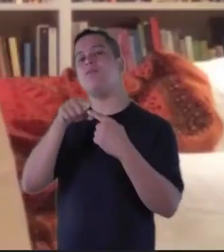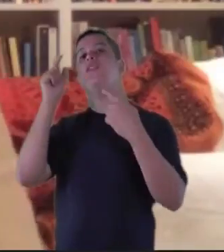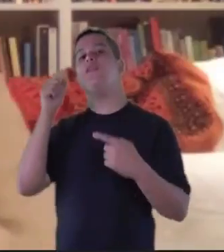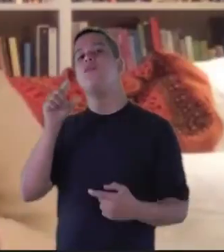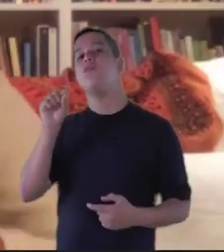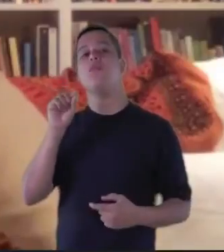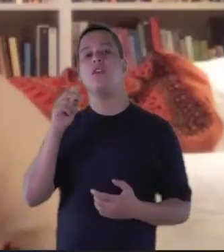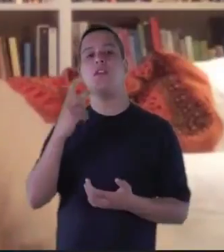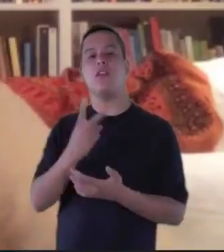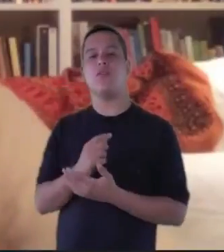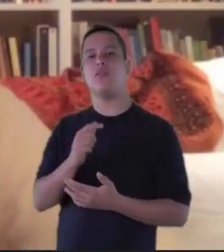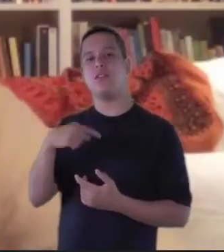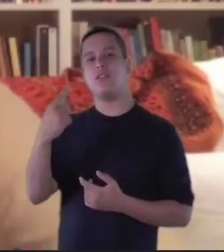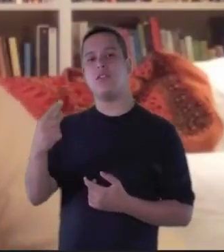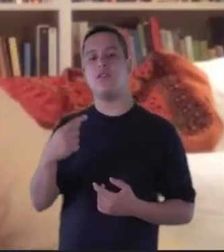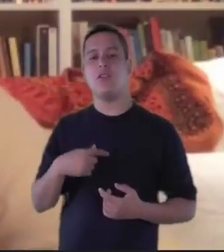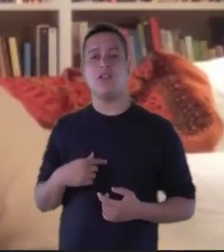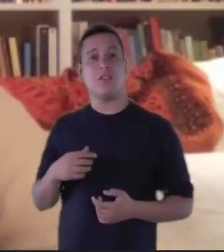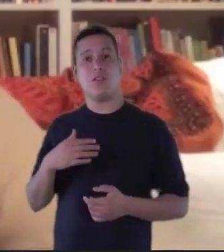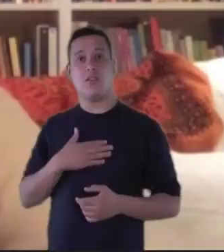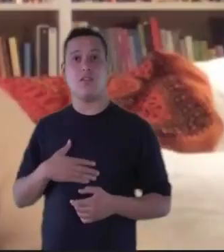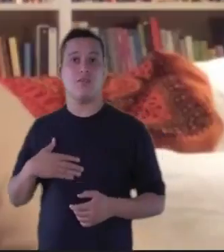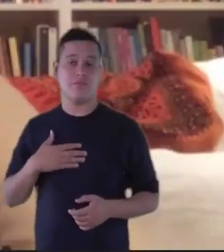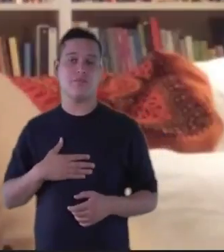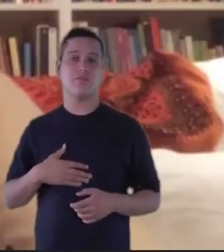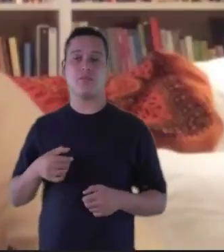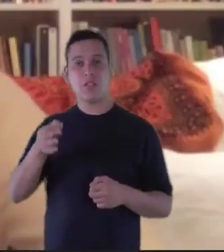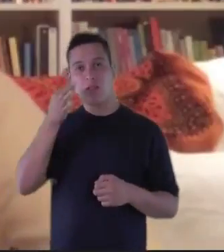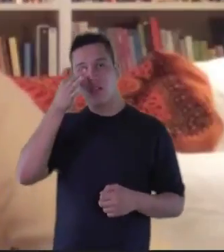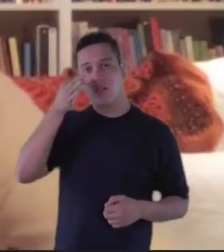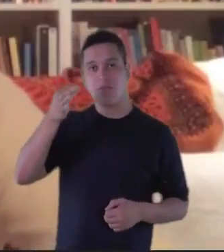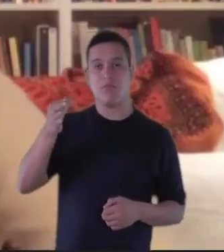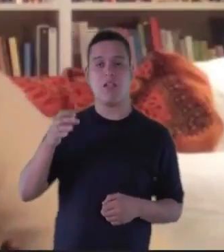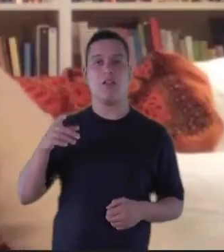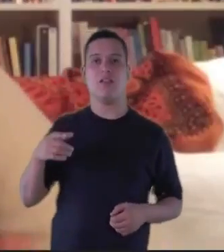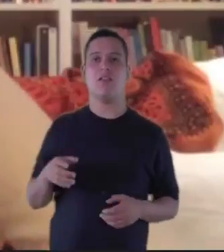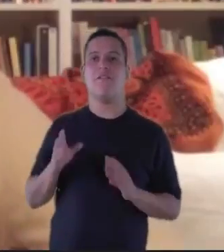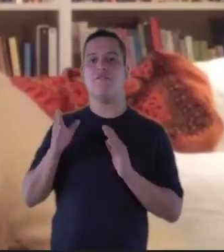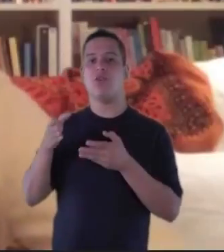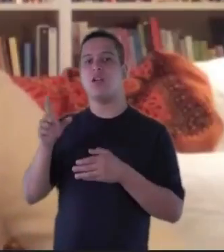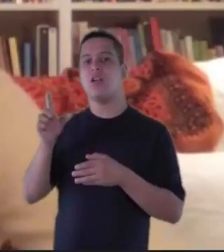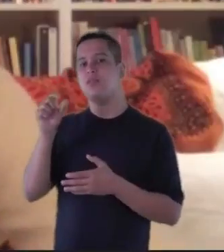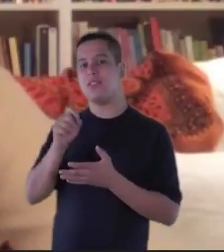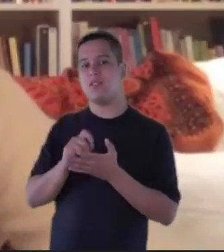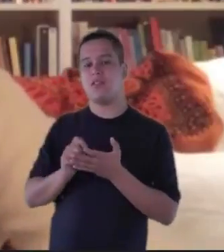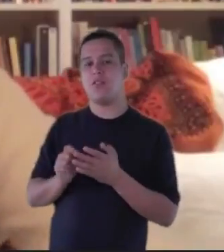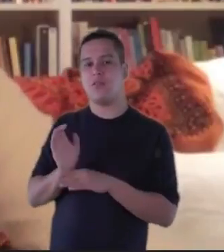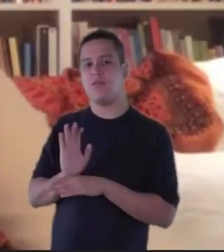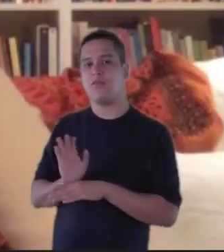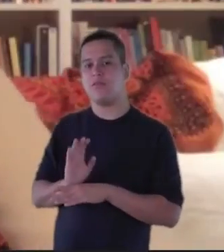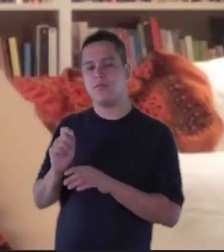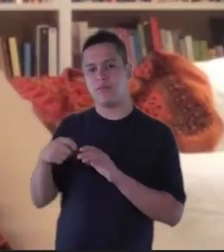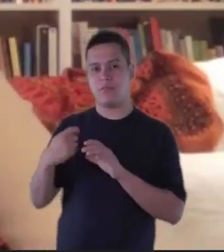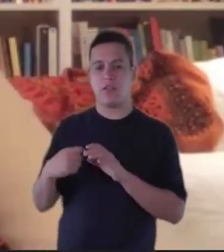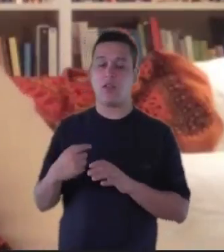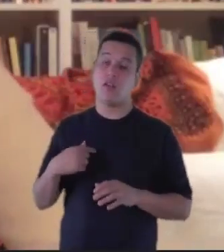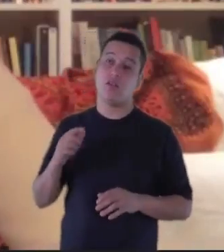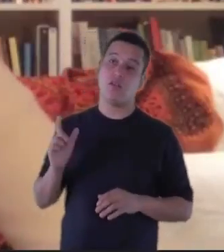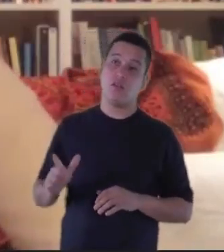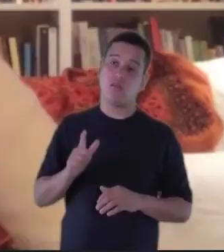atenção muito voltada para roteiro também, sempre tive. Então, claro, tive a felicidade de na televisão